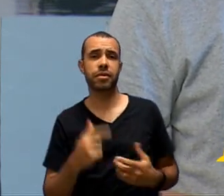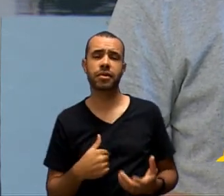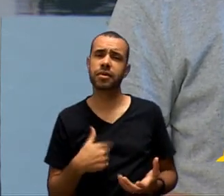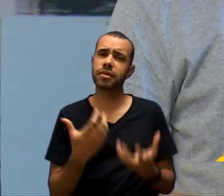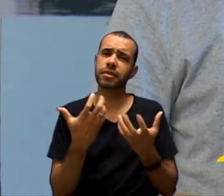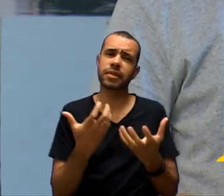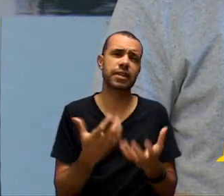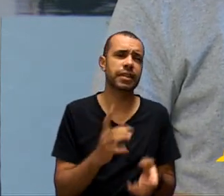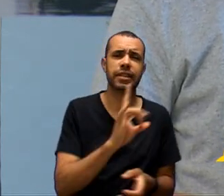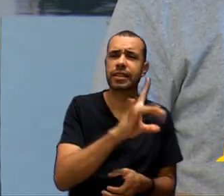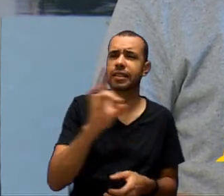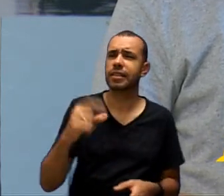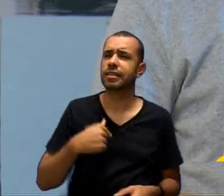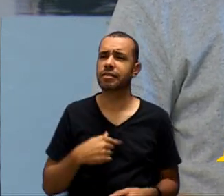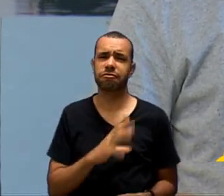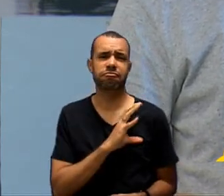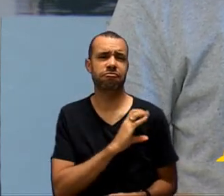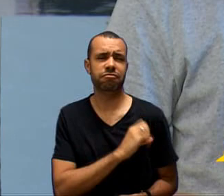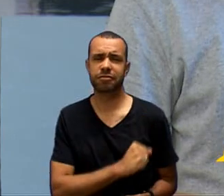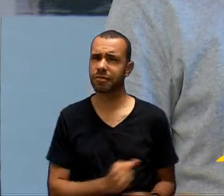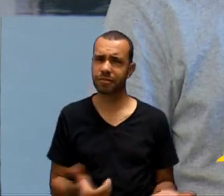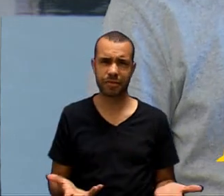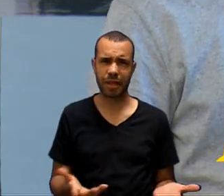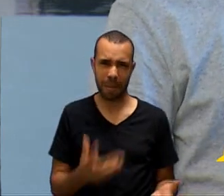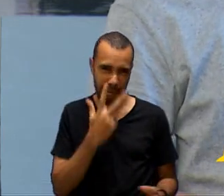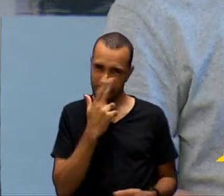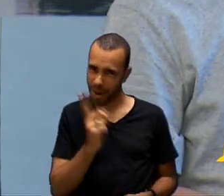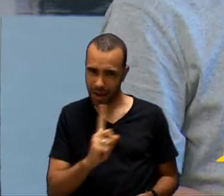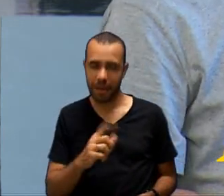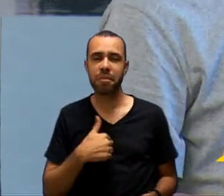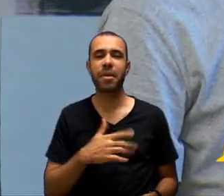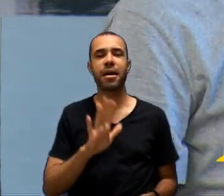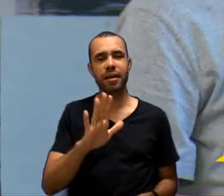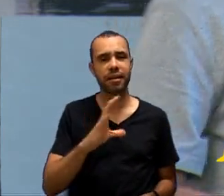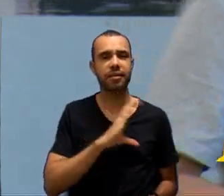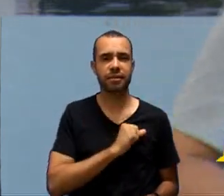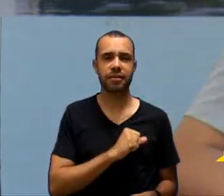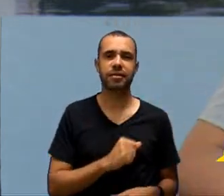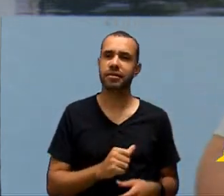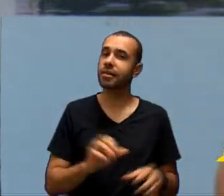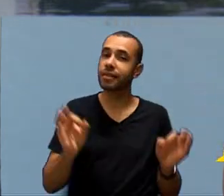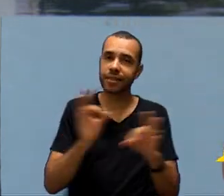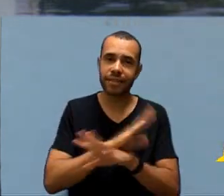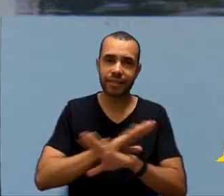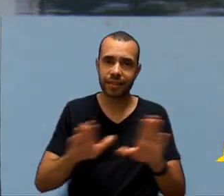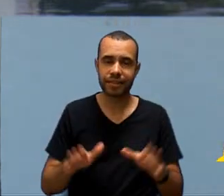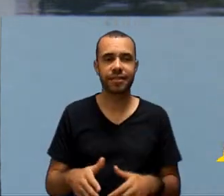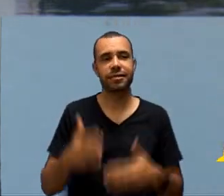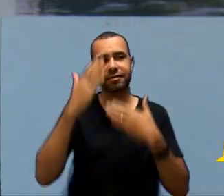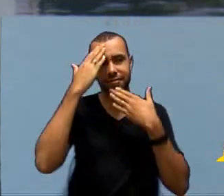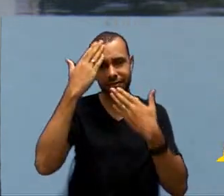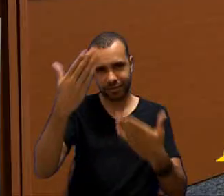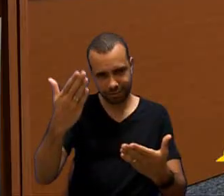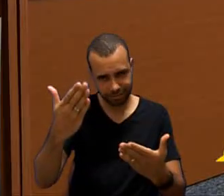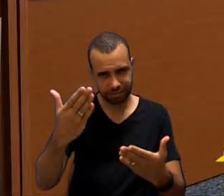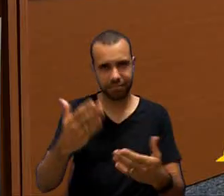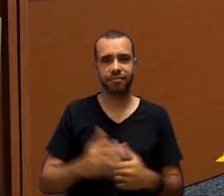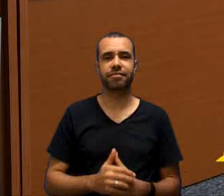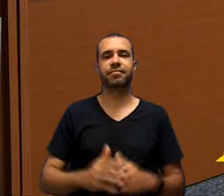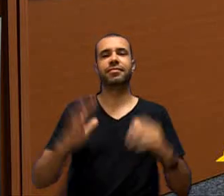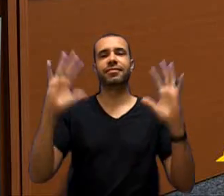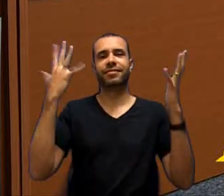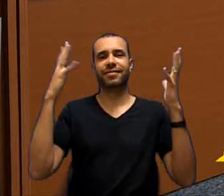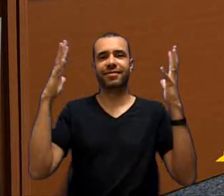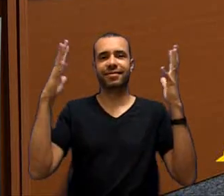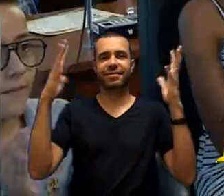dizer que eu amo cada um de vocês, mesmo que não pareça. É isso. É isso, pessoal. Muito obrigada.